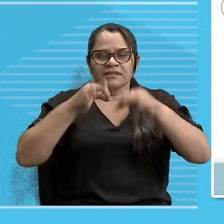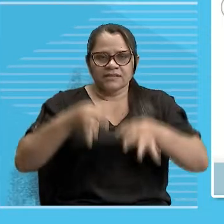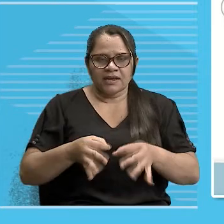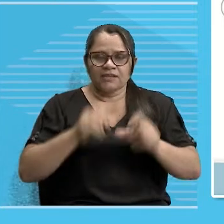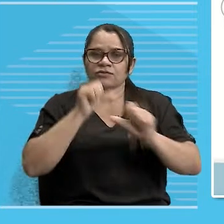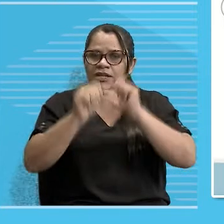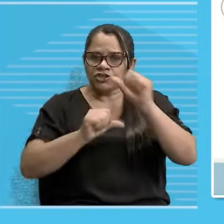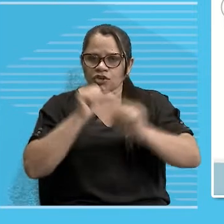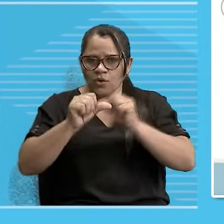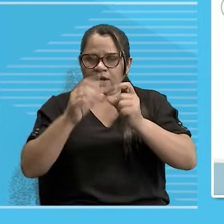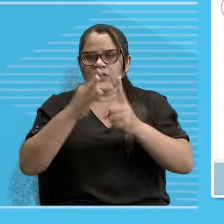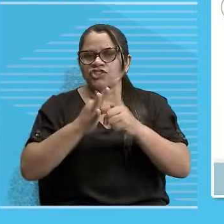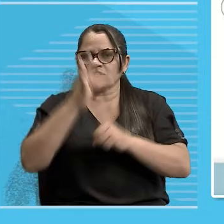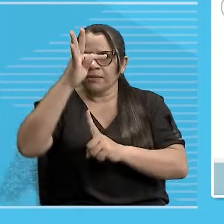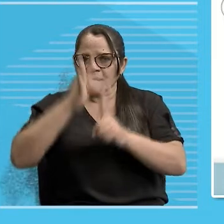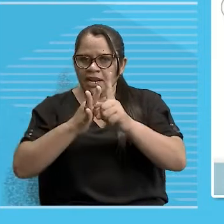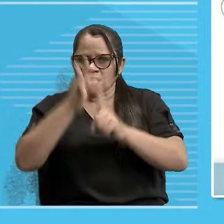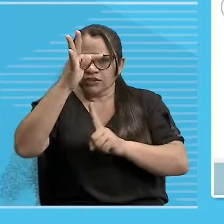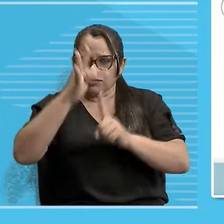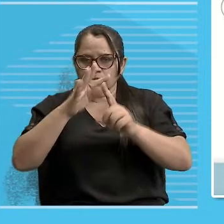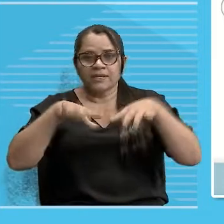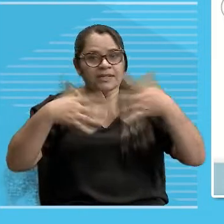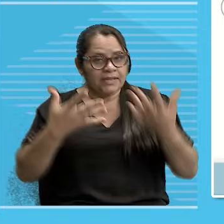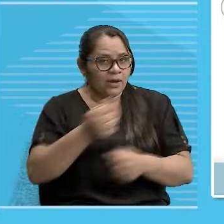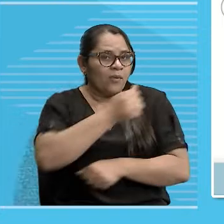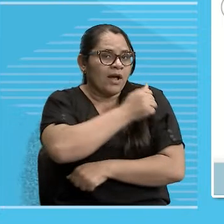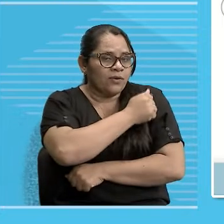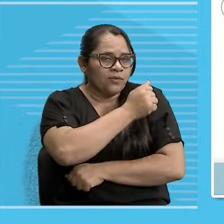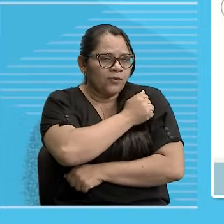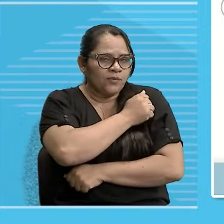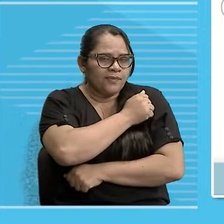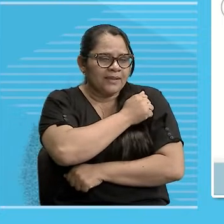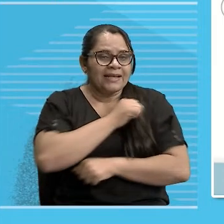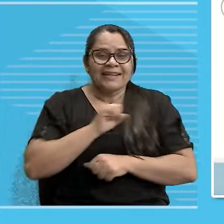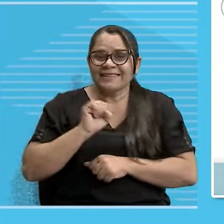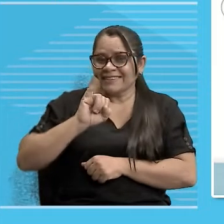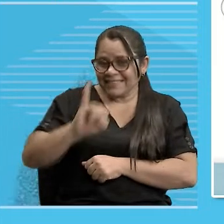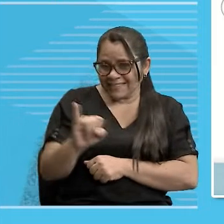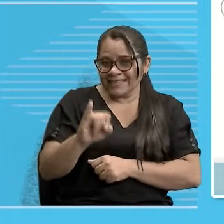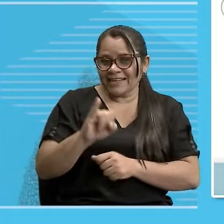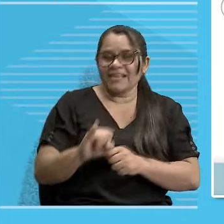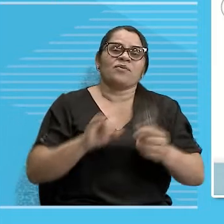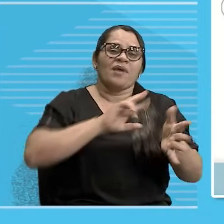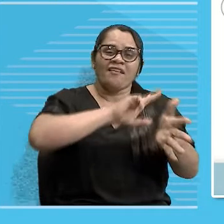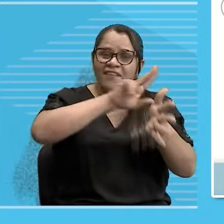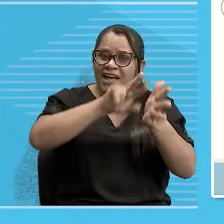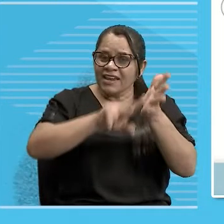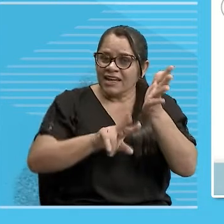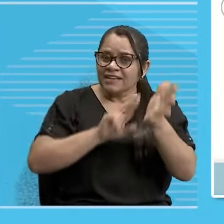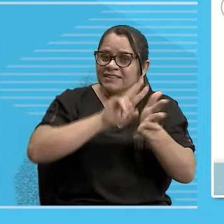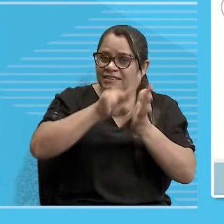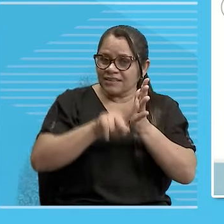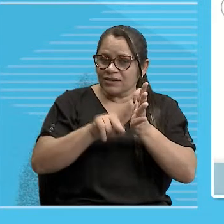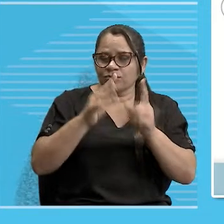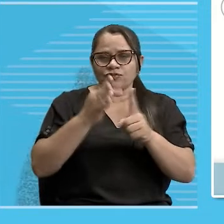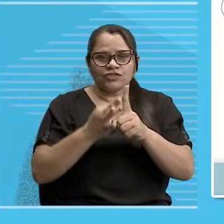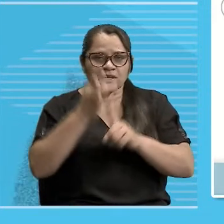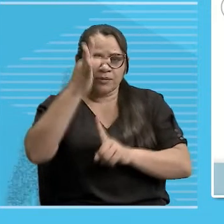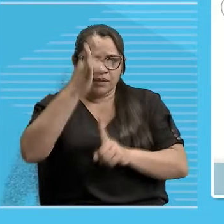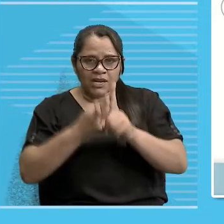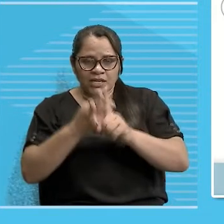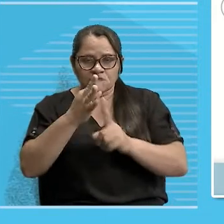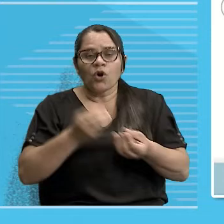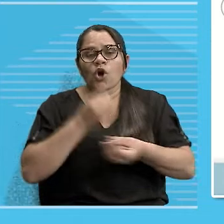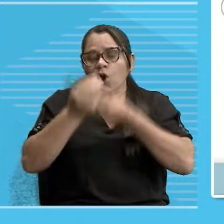Cícera? Cícera, e se eu tenho uma variação de temperatura? Como assim, professor? O que que indica